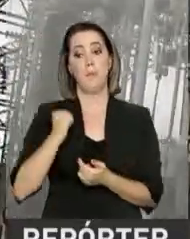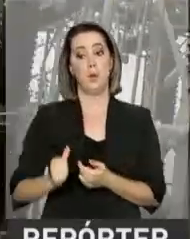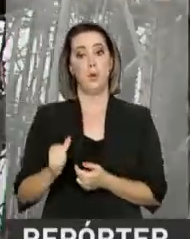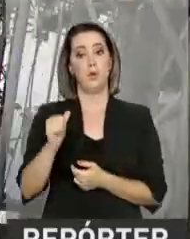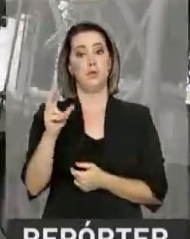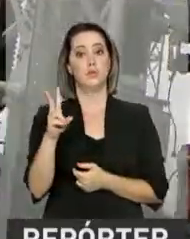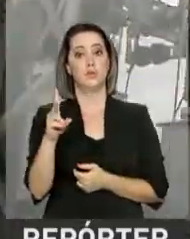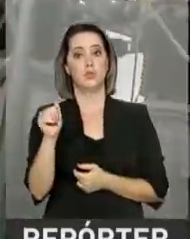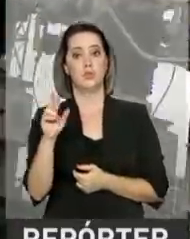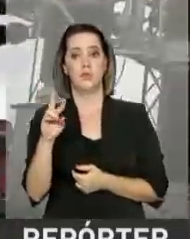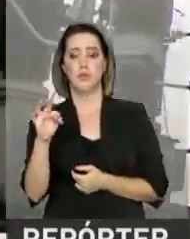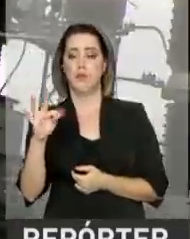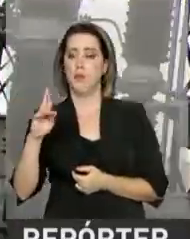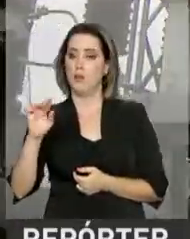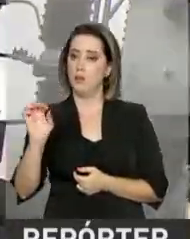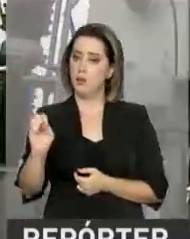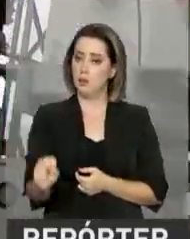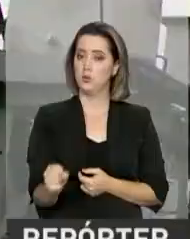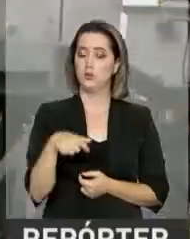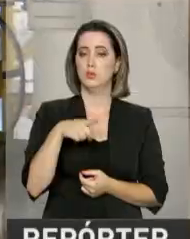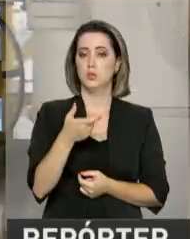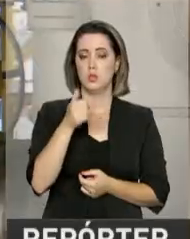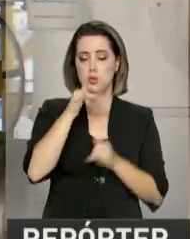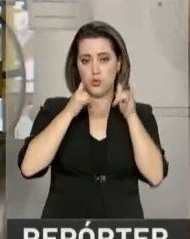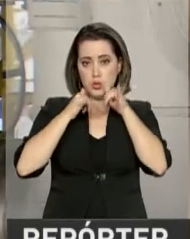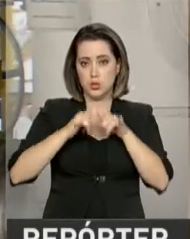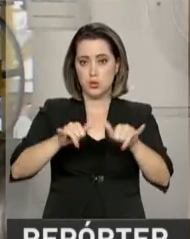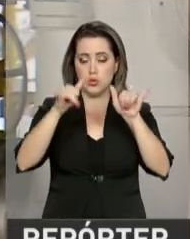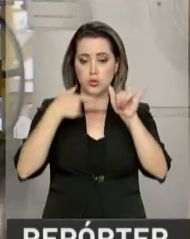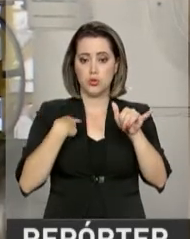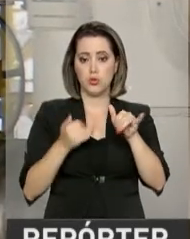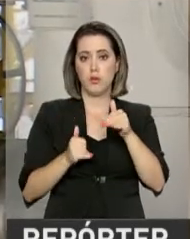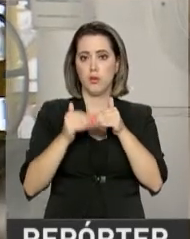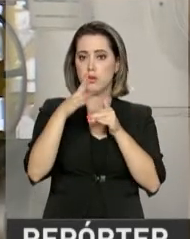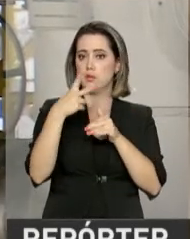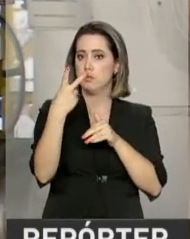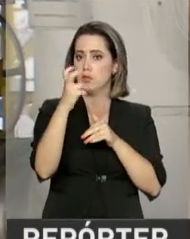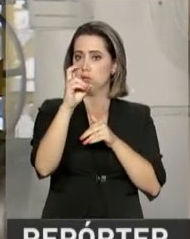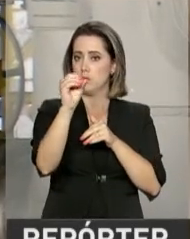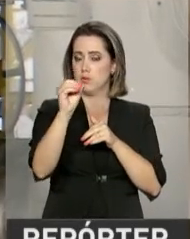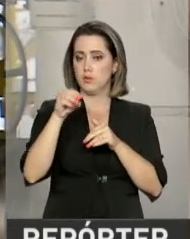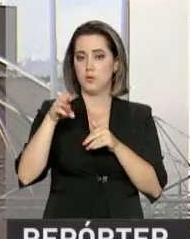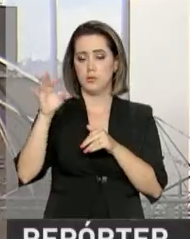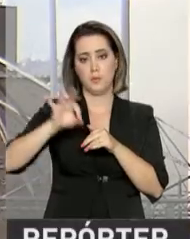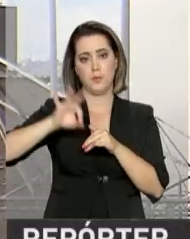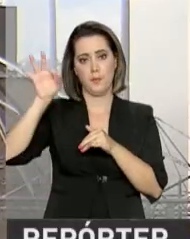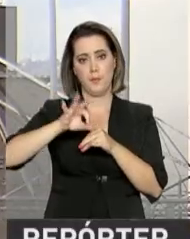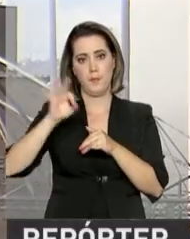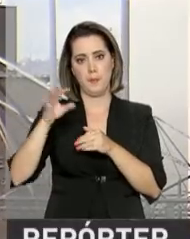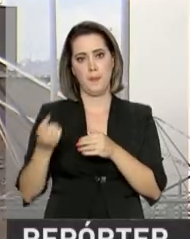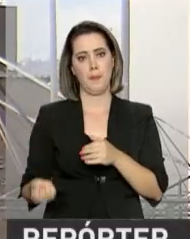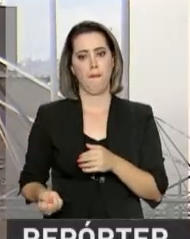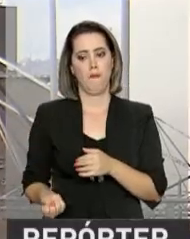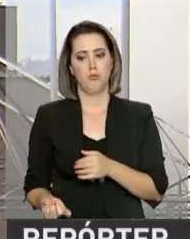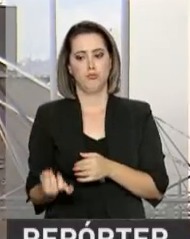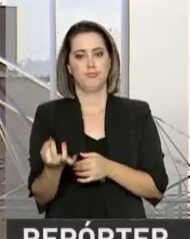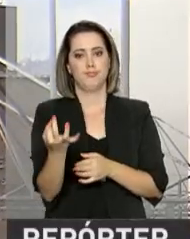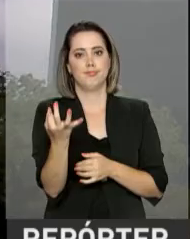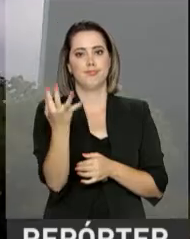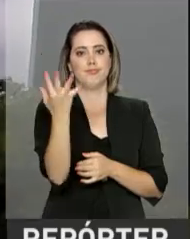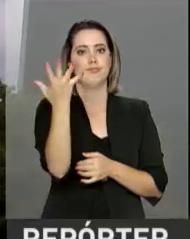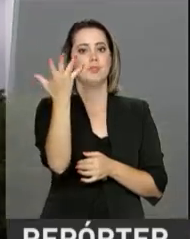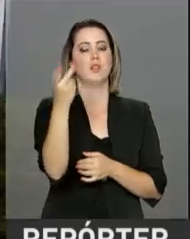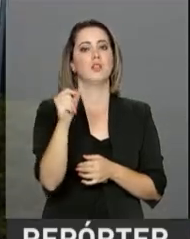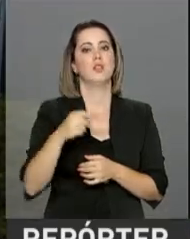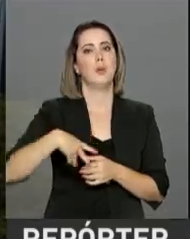eletrobrás companhia do setor de energia elétrica por exemplo cresceram 250% no ano passado a valorização da petrobras no mercado